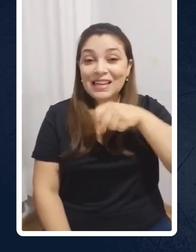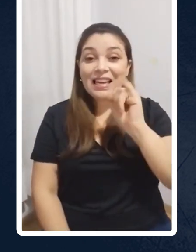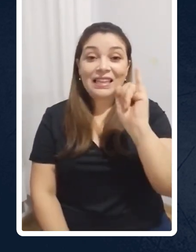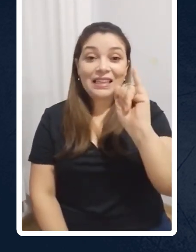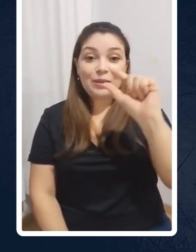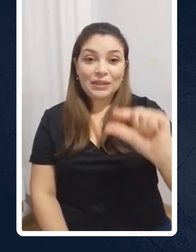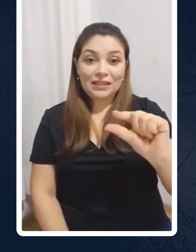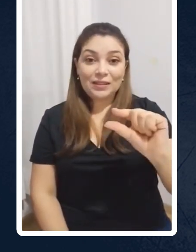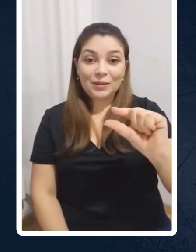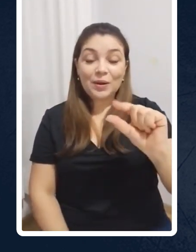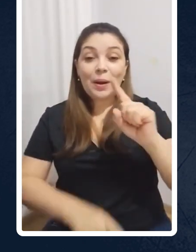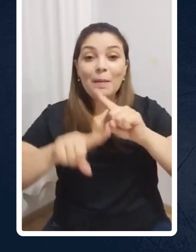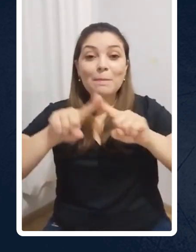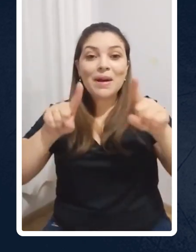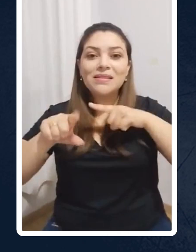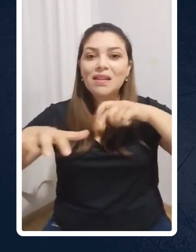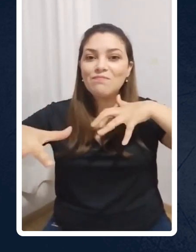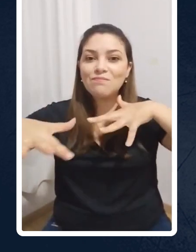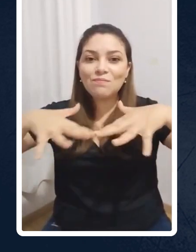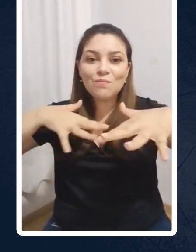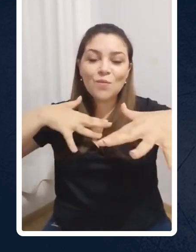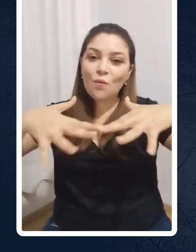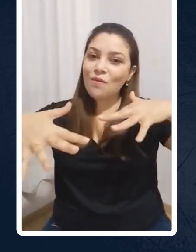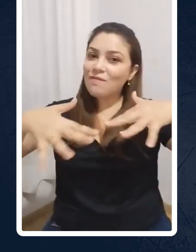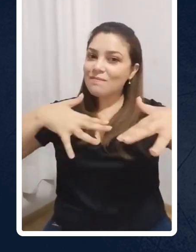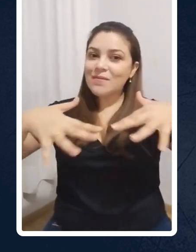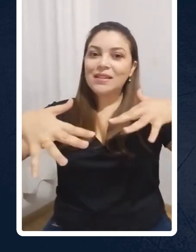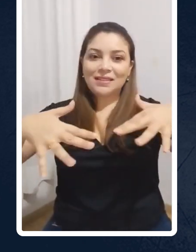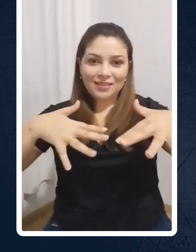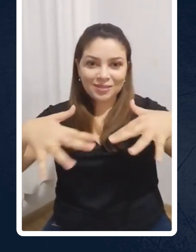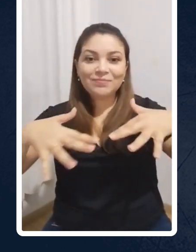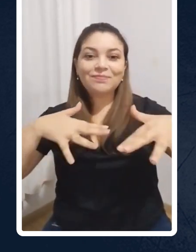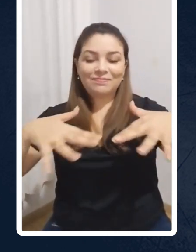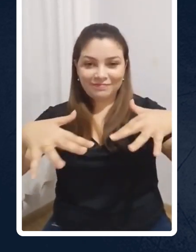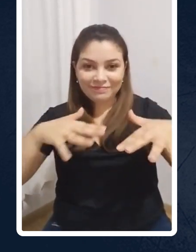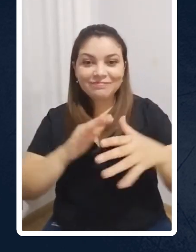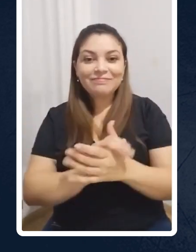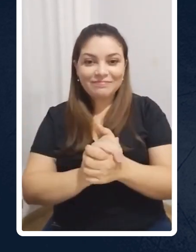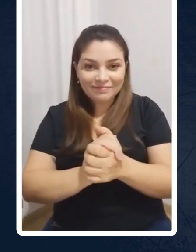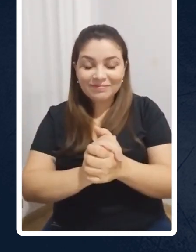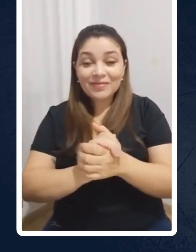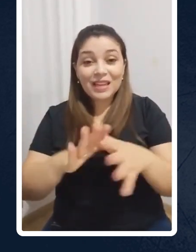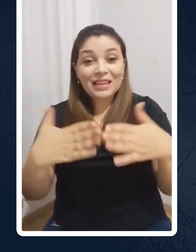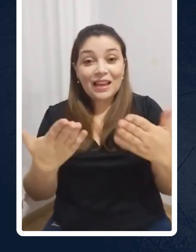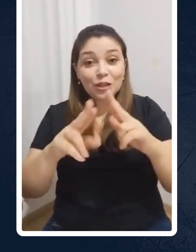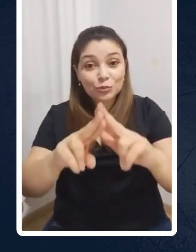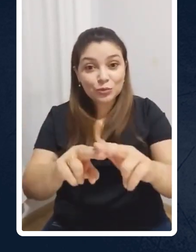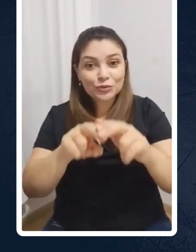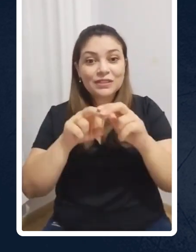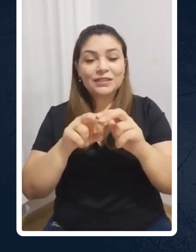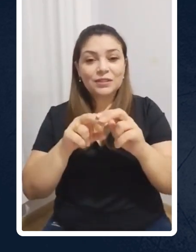tem movimento. E aí ele cria tudo uma. Ele leva não só a ideia de